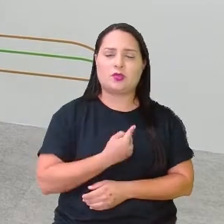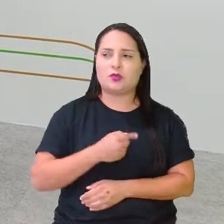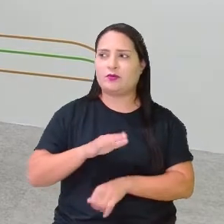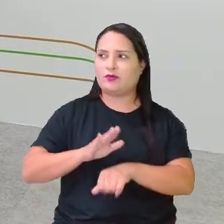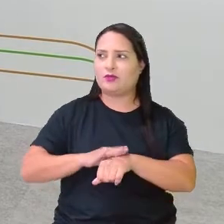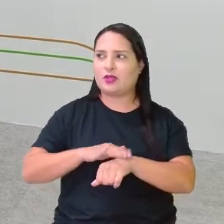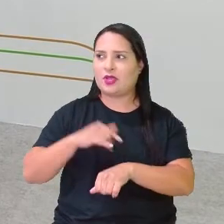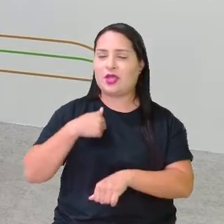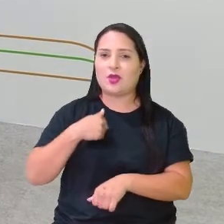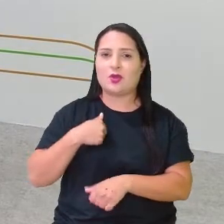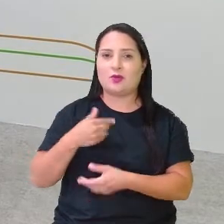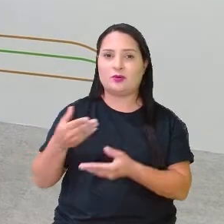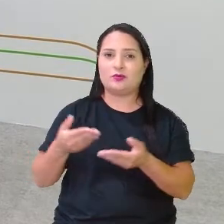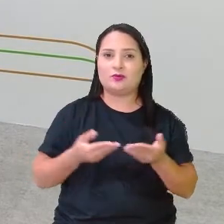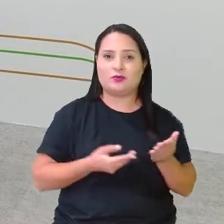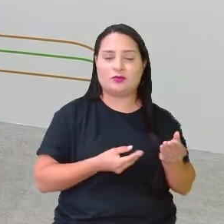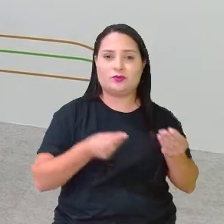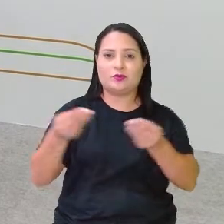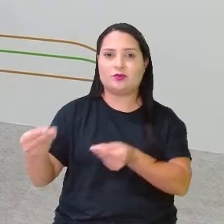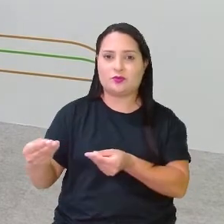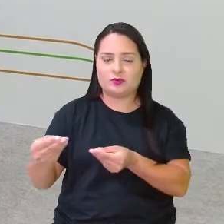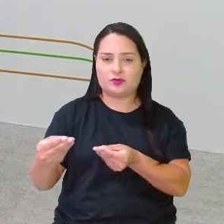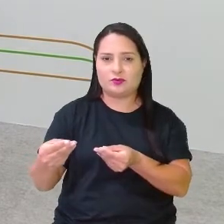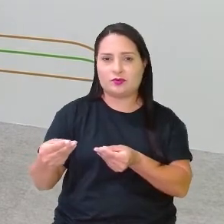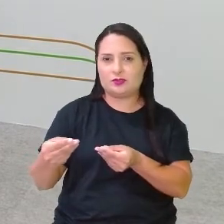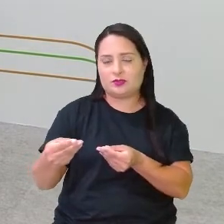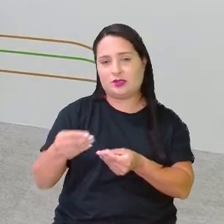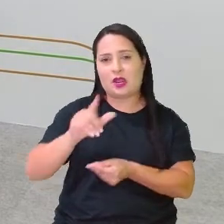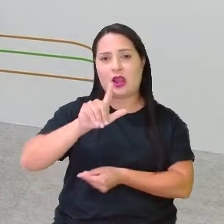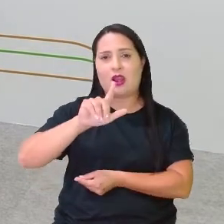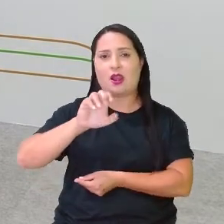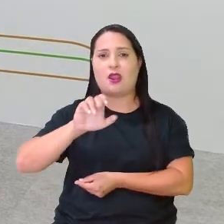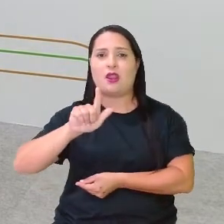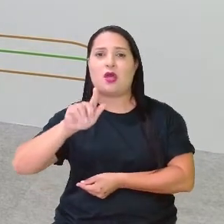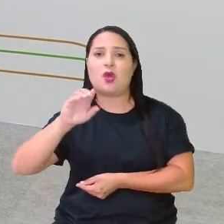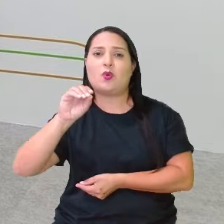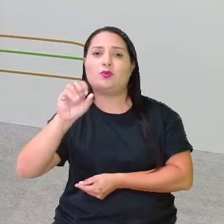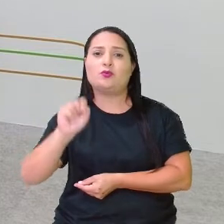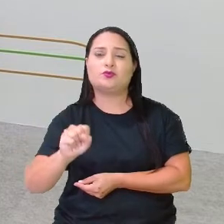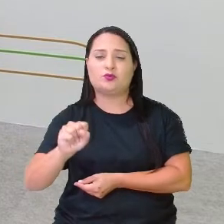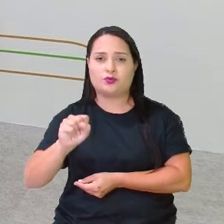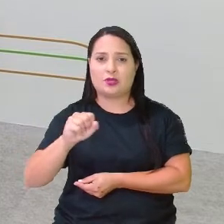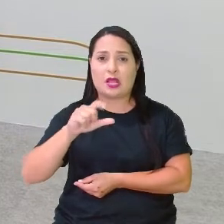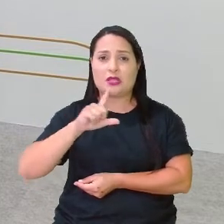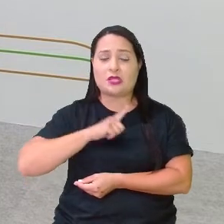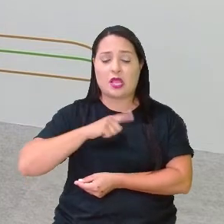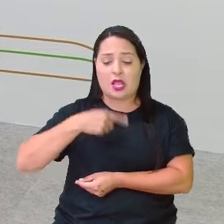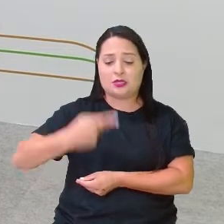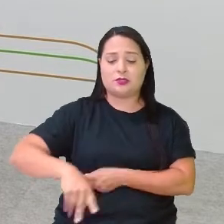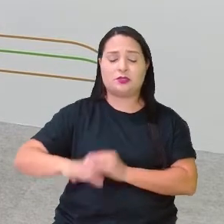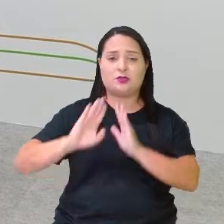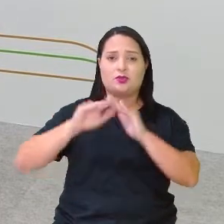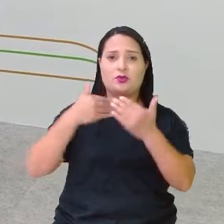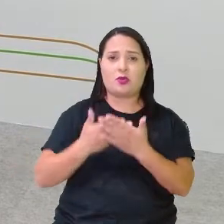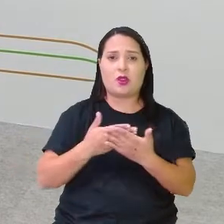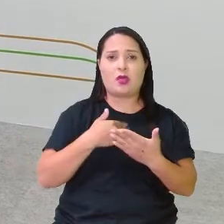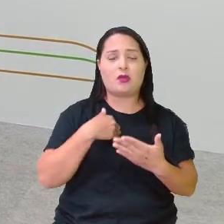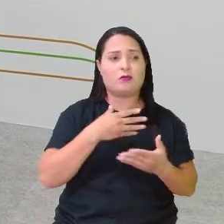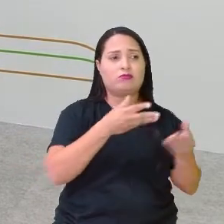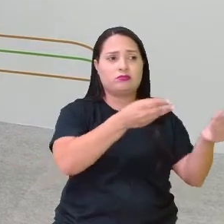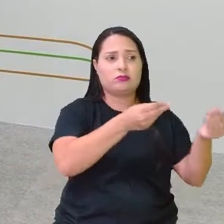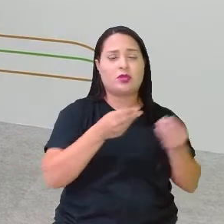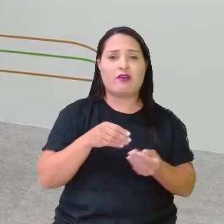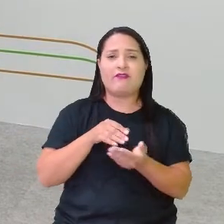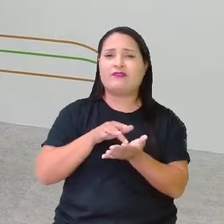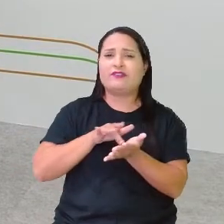trouxe Legos. Eu falei cones, mas eu estou com Legos aqui, né, que tinha aqui na escola, e eu peguei para a gente